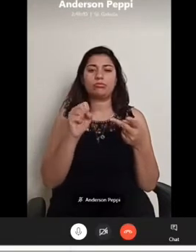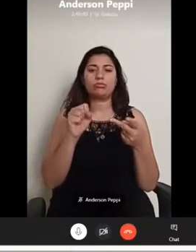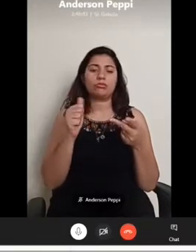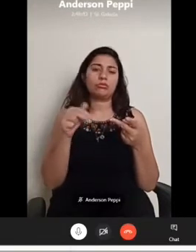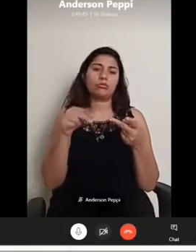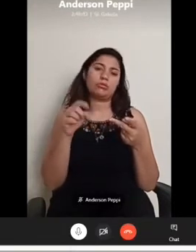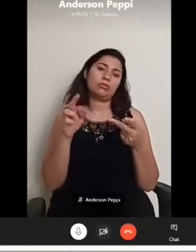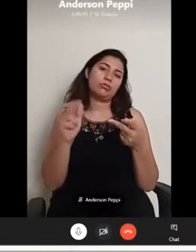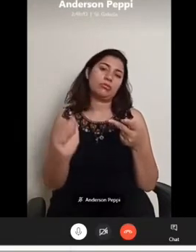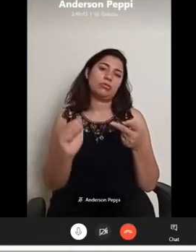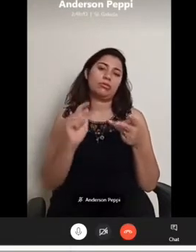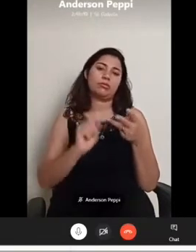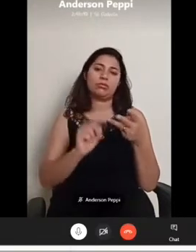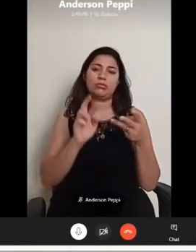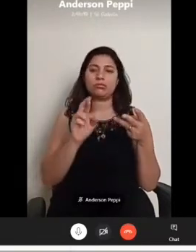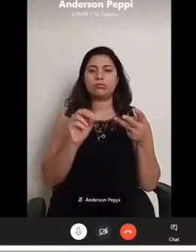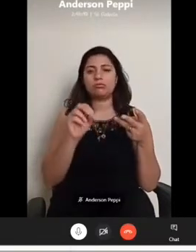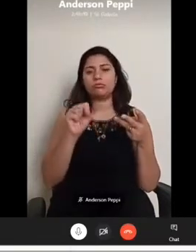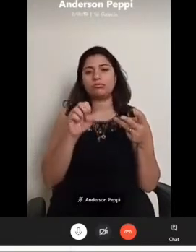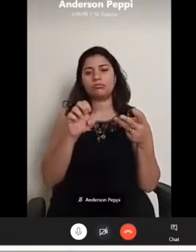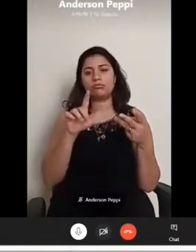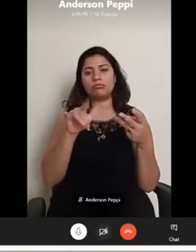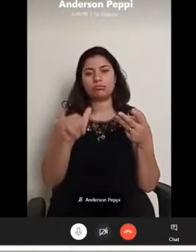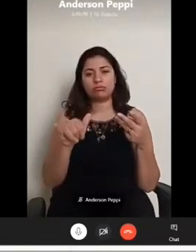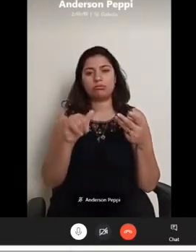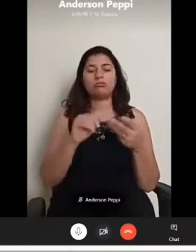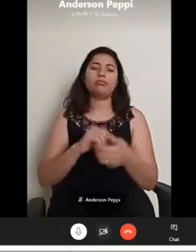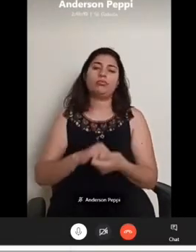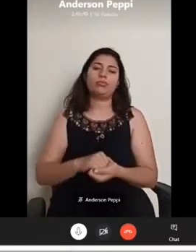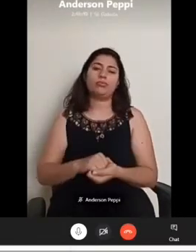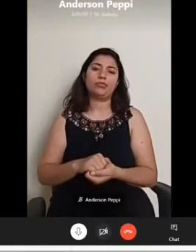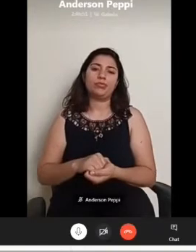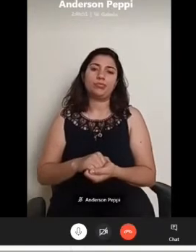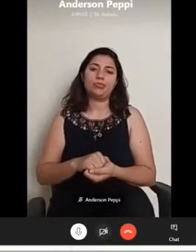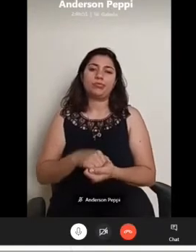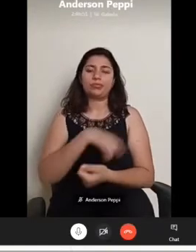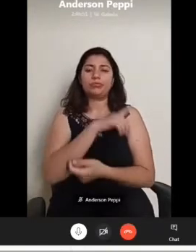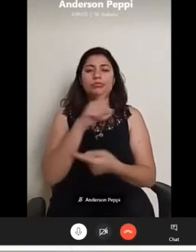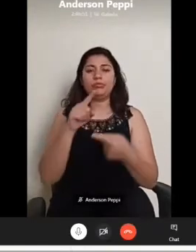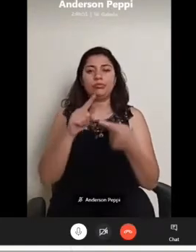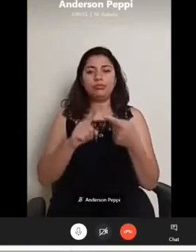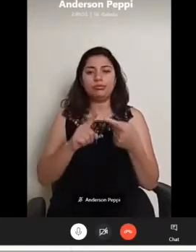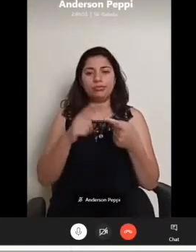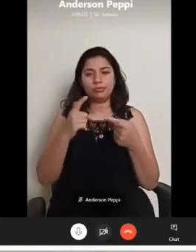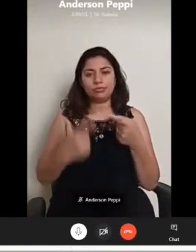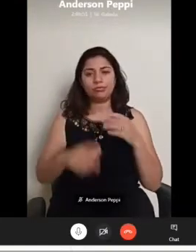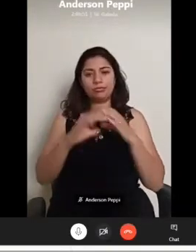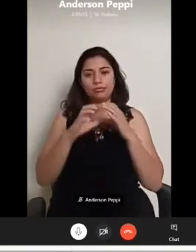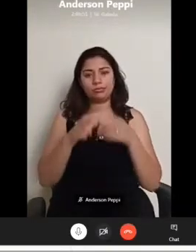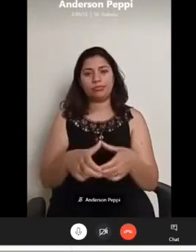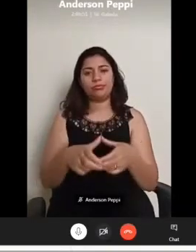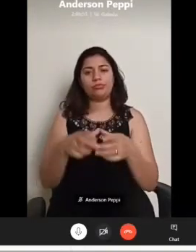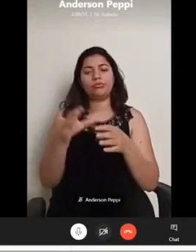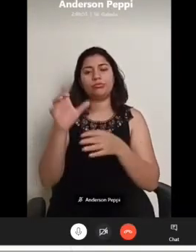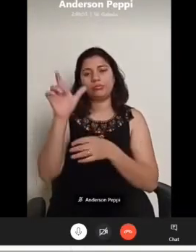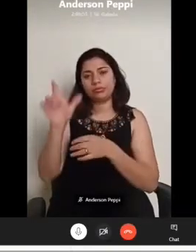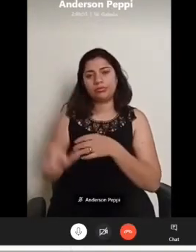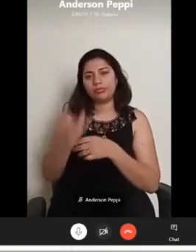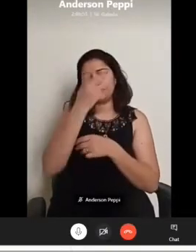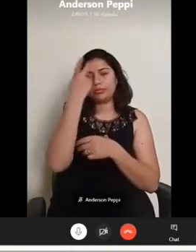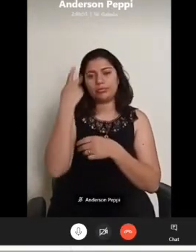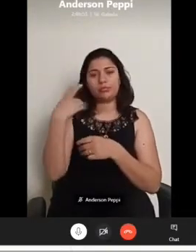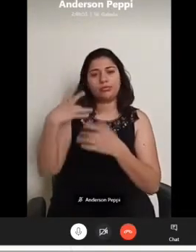Antunes da Silva Iello. Comissão de Defesa do Cidadão e dos Direitos Humanos: